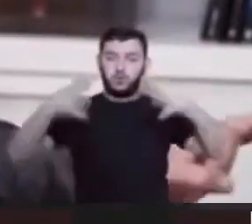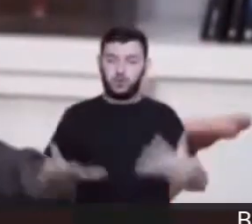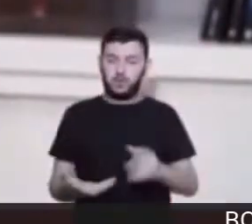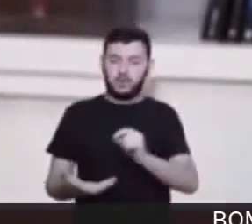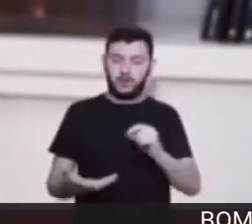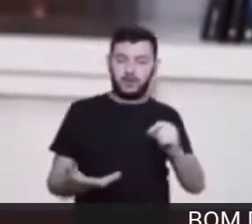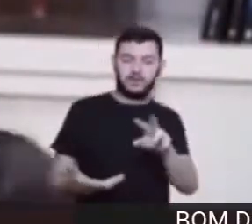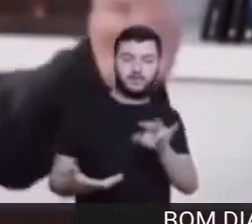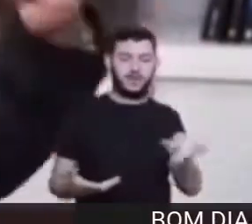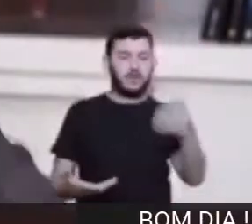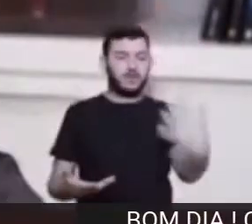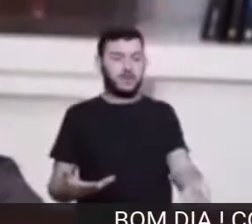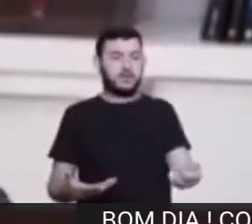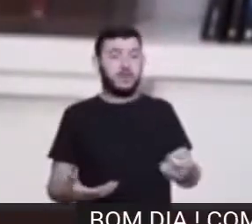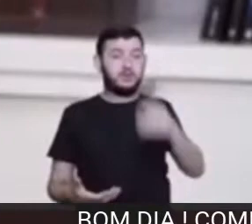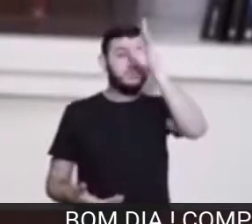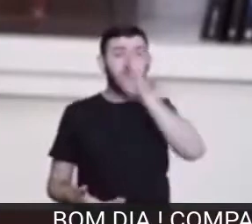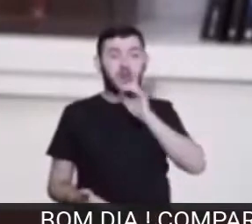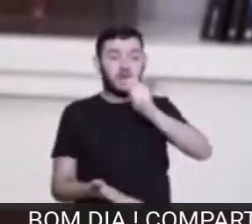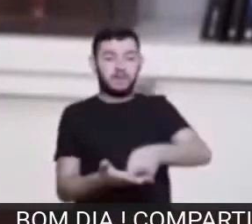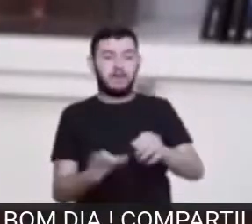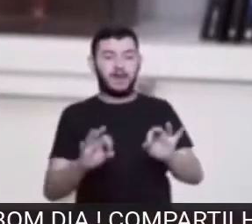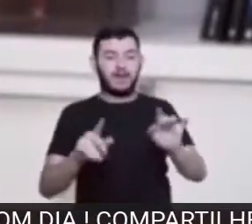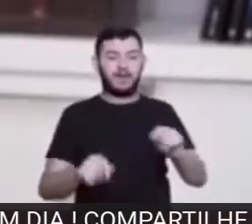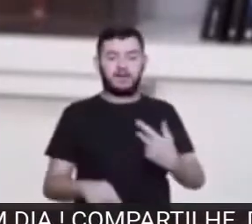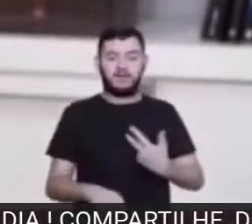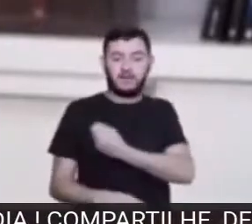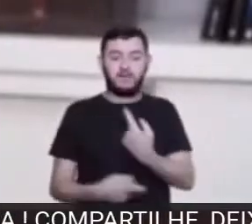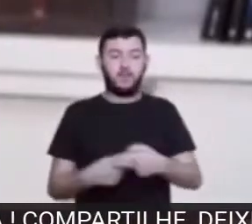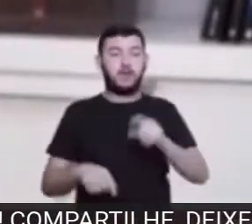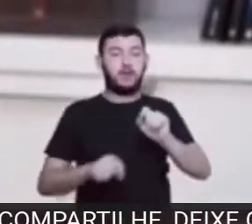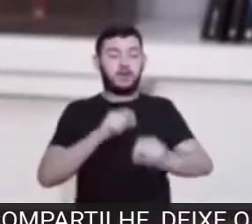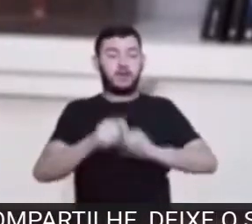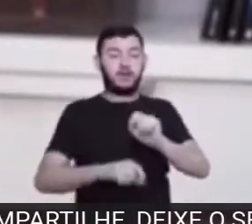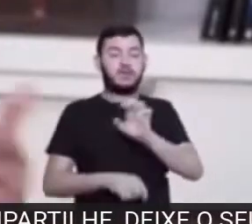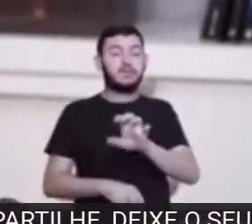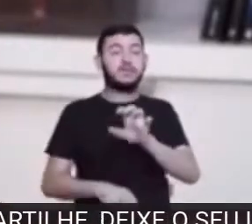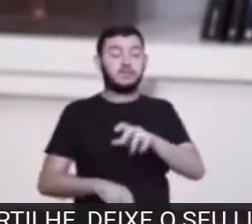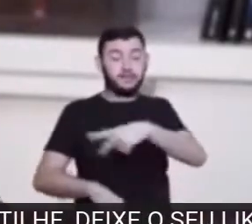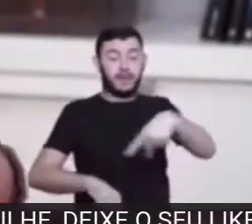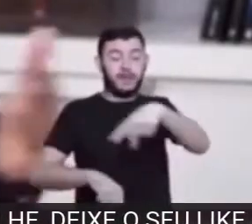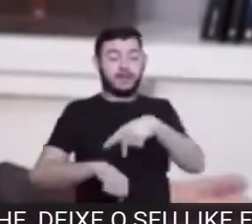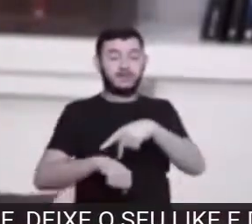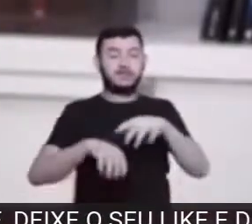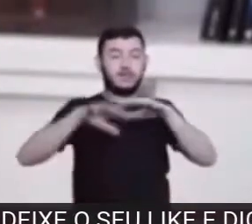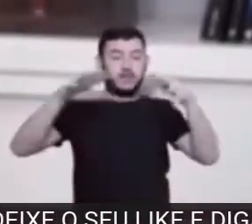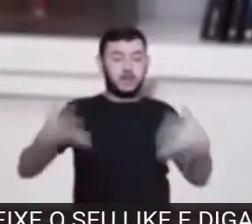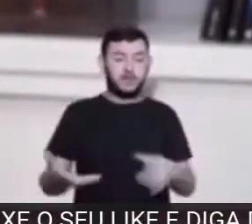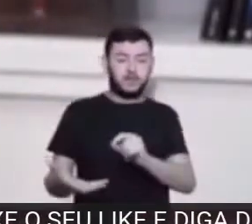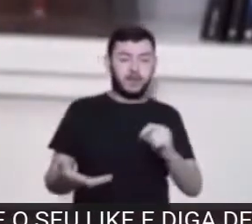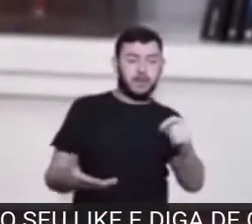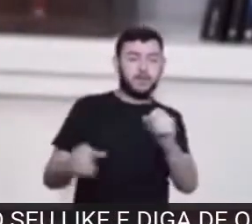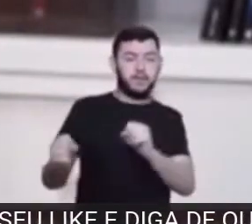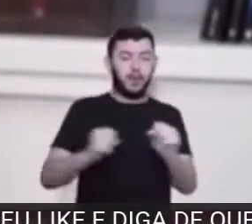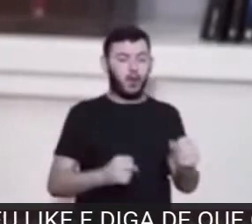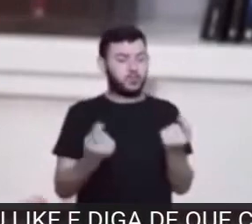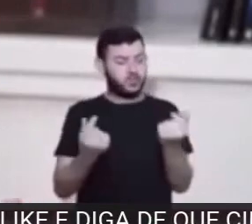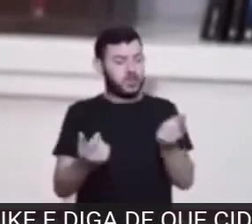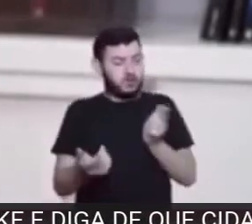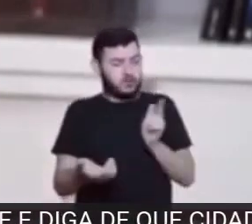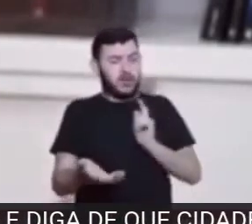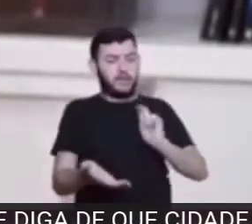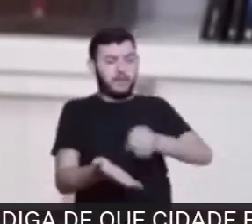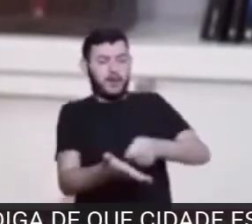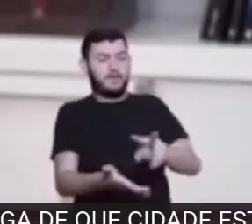gratuita a vacina, porque os estados vão assumir isso. Os estados ricos, os estados que podem, que têm dinheiro. Você